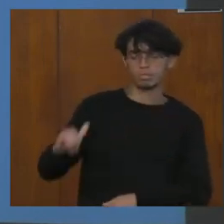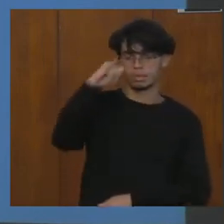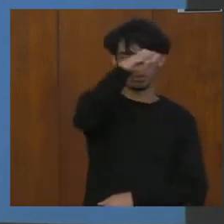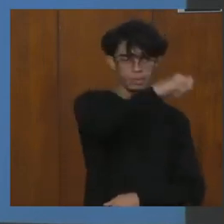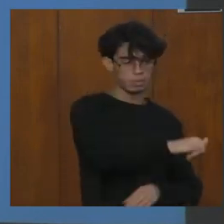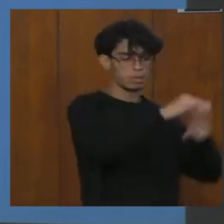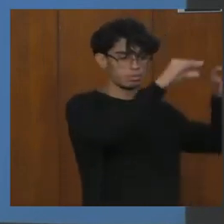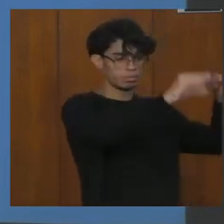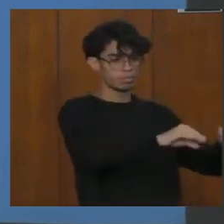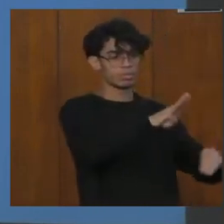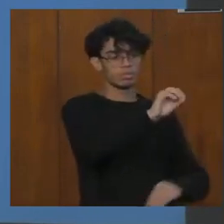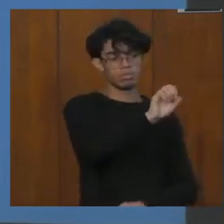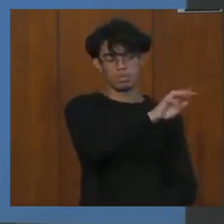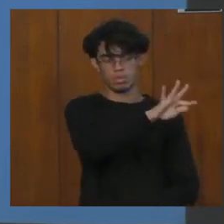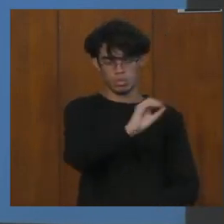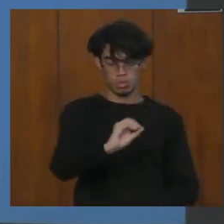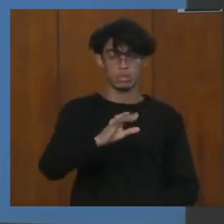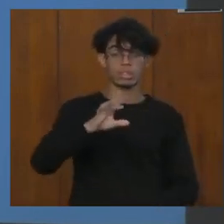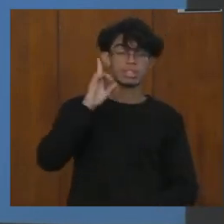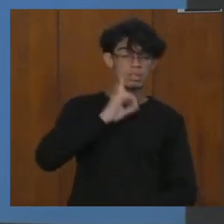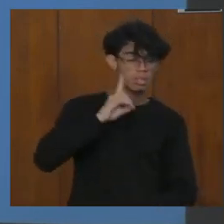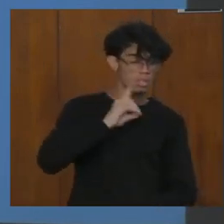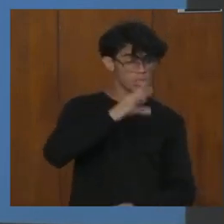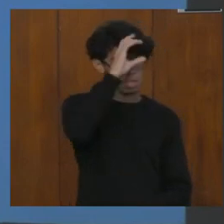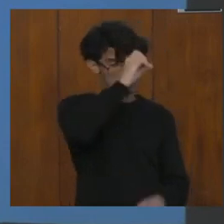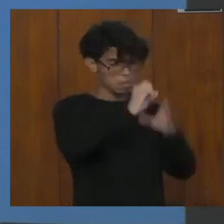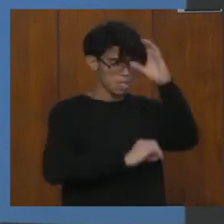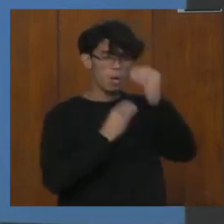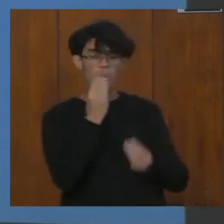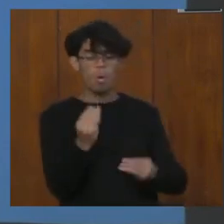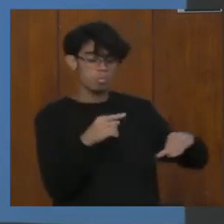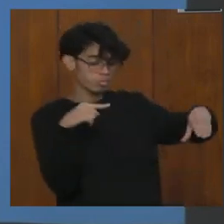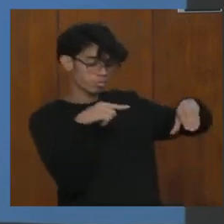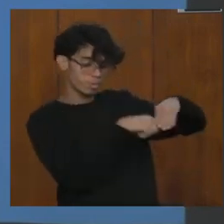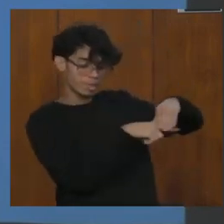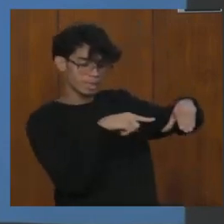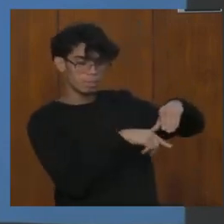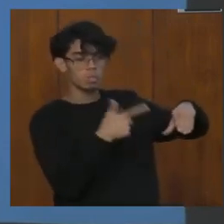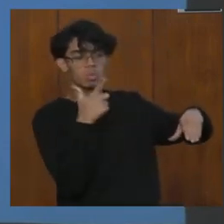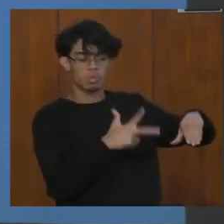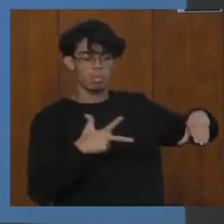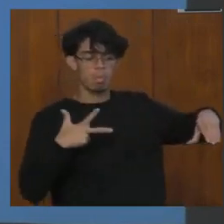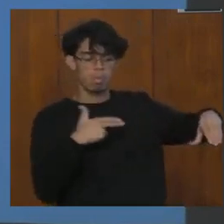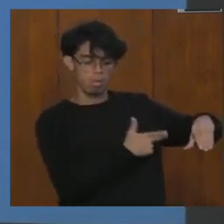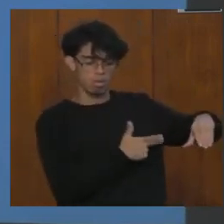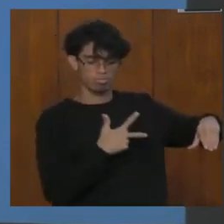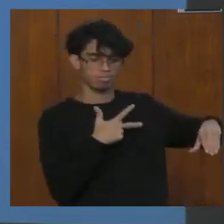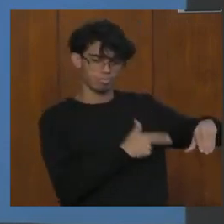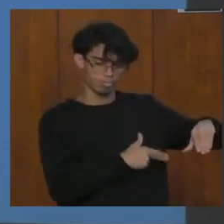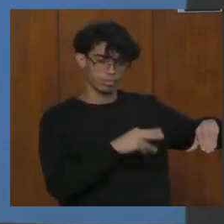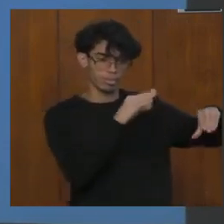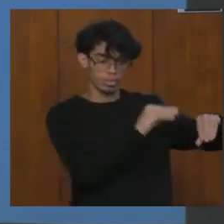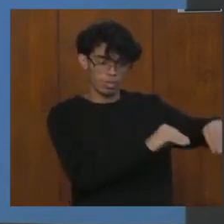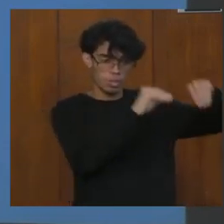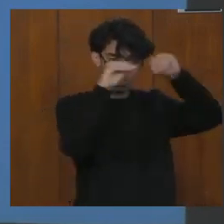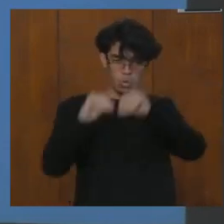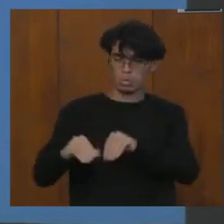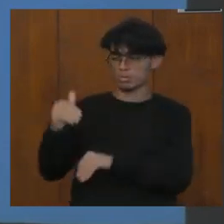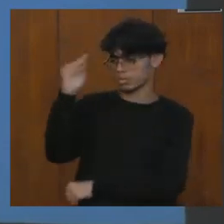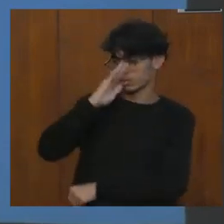para Boston, para aprender como funcionava a máquina, como operava, E aí trouxeram para o Brasil e